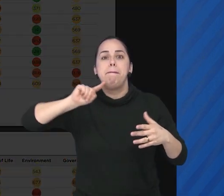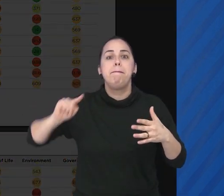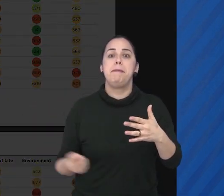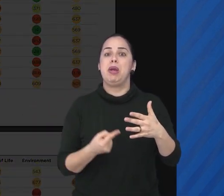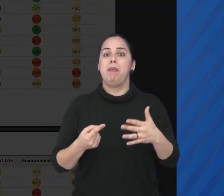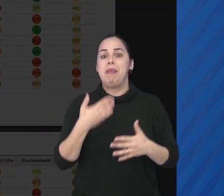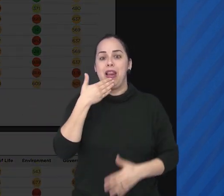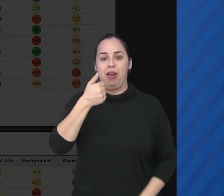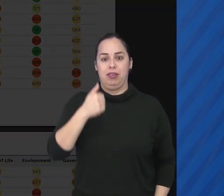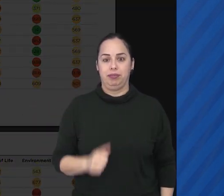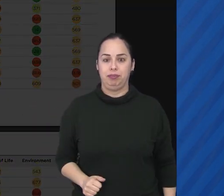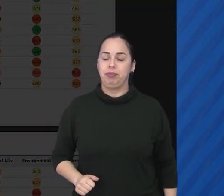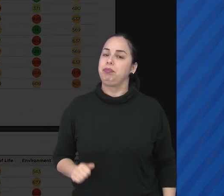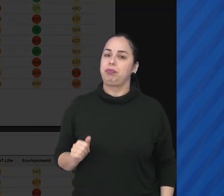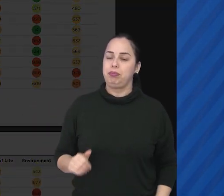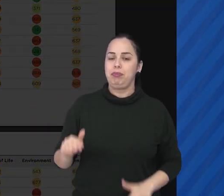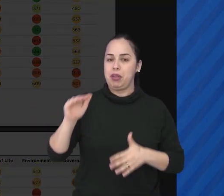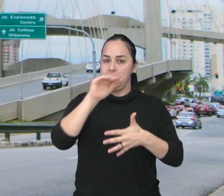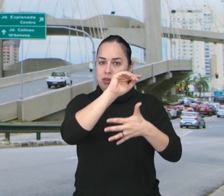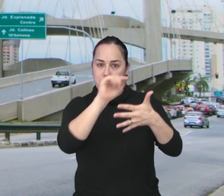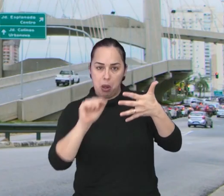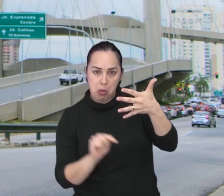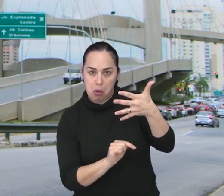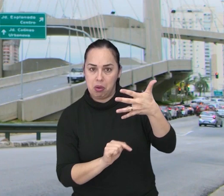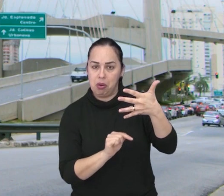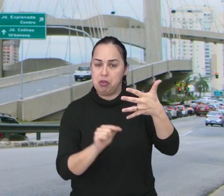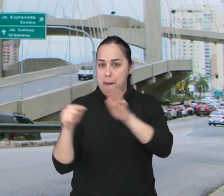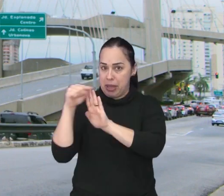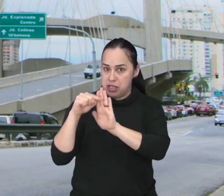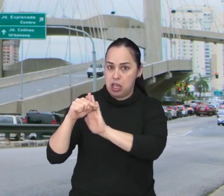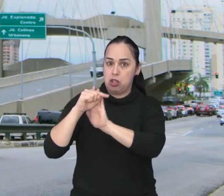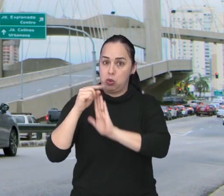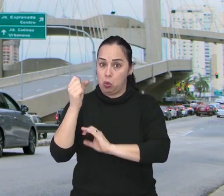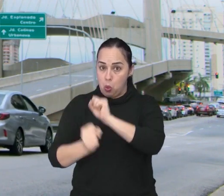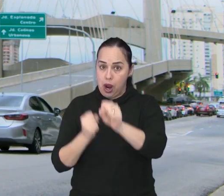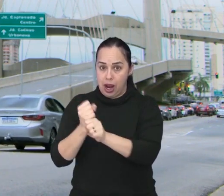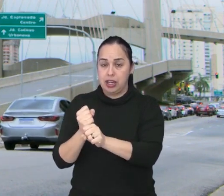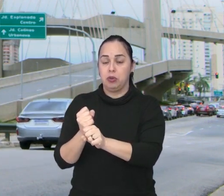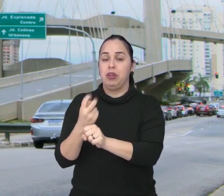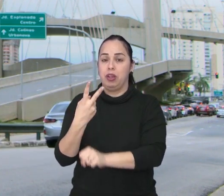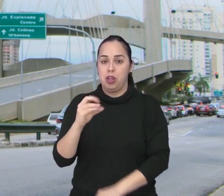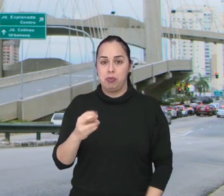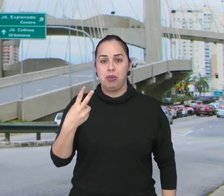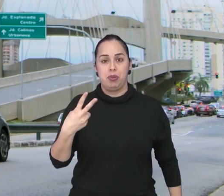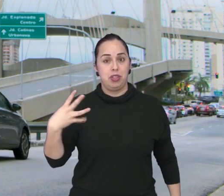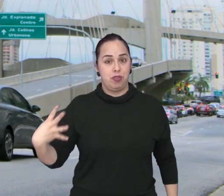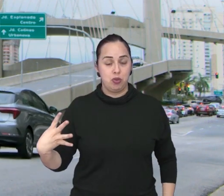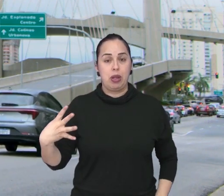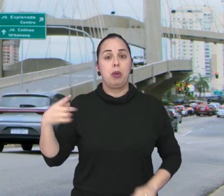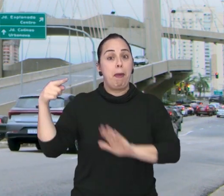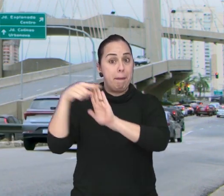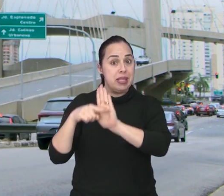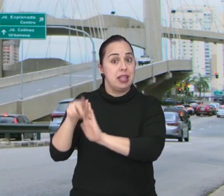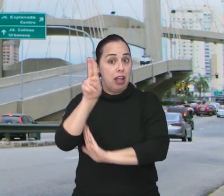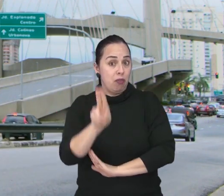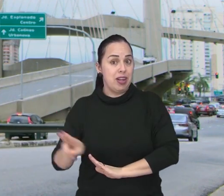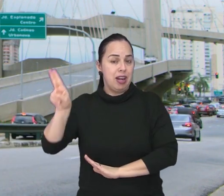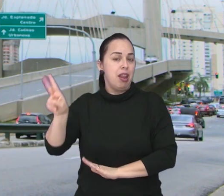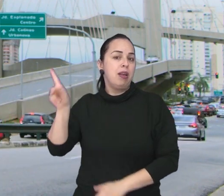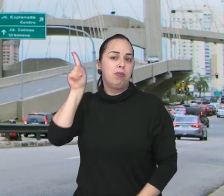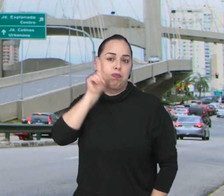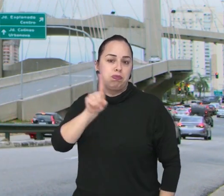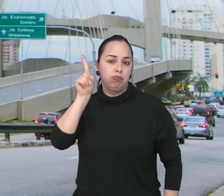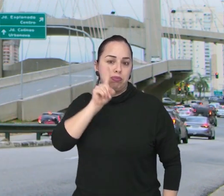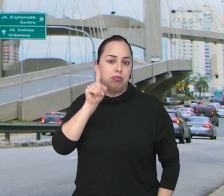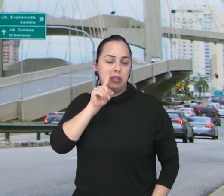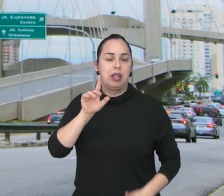está entre as 1000 melhores cidades do mundo. No ranking da Global Cities 2024, realizado pela Universidade de